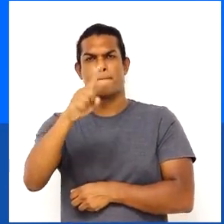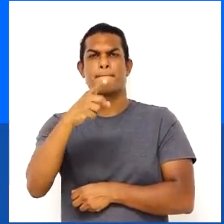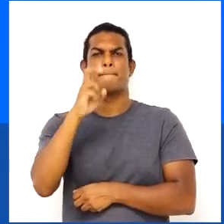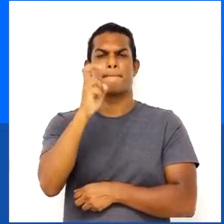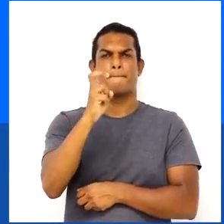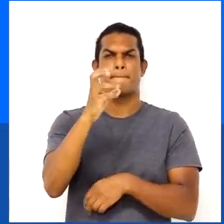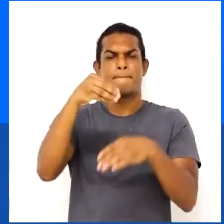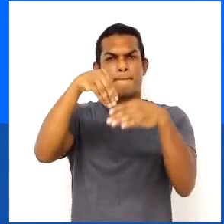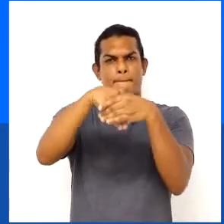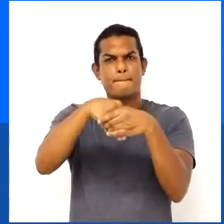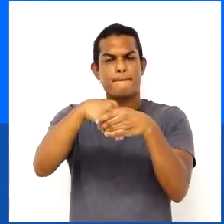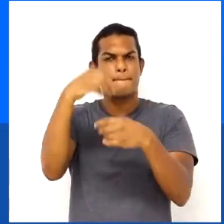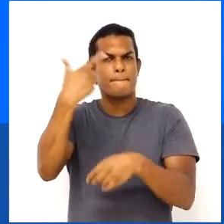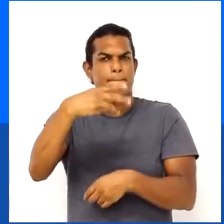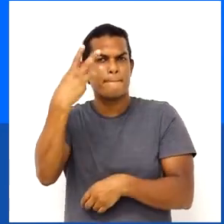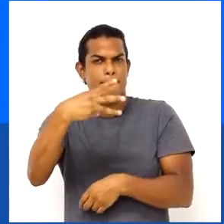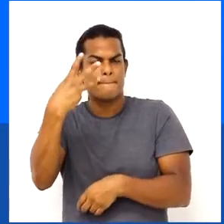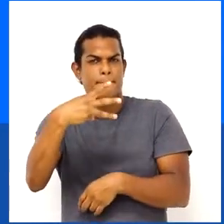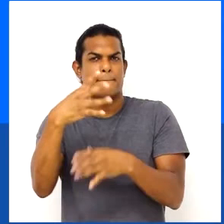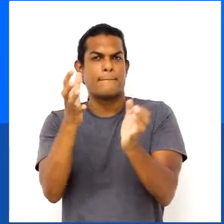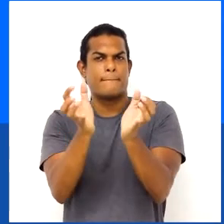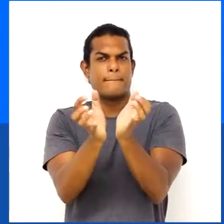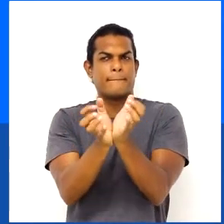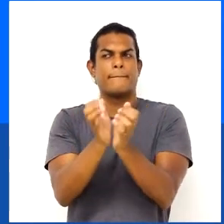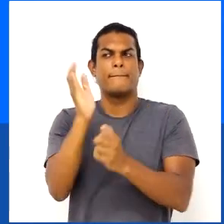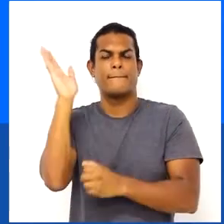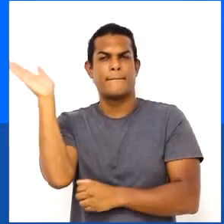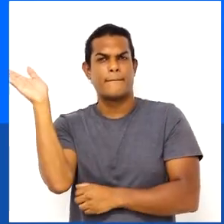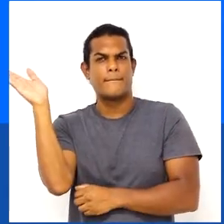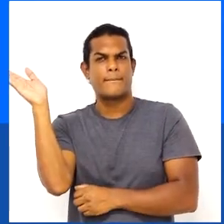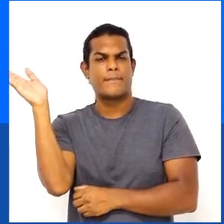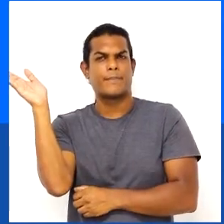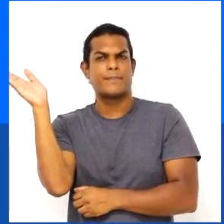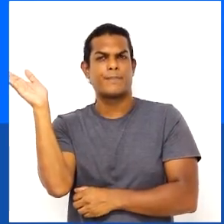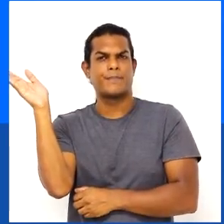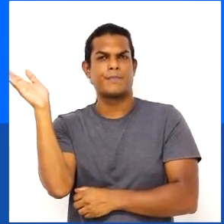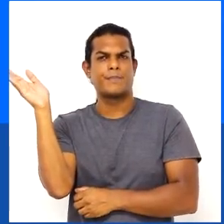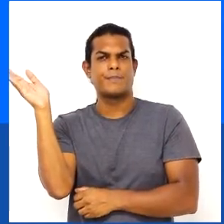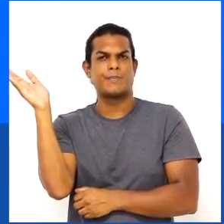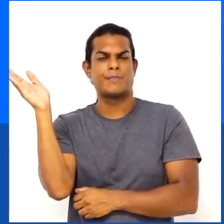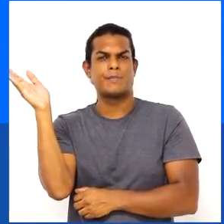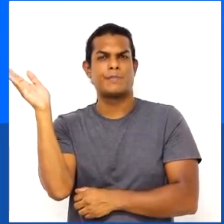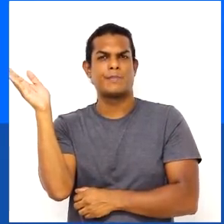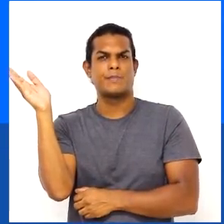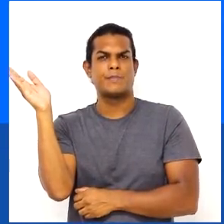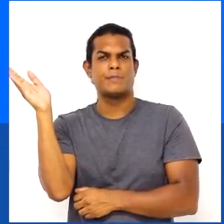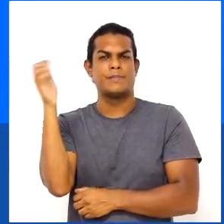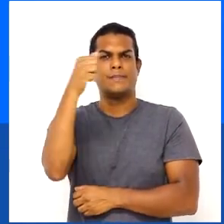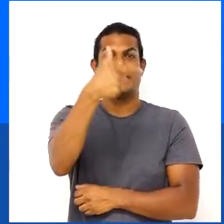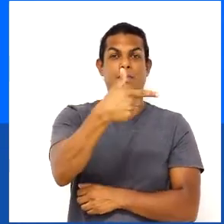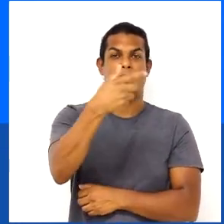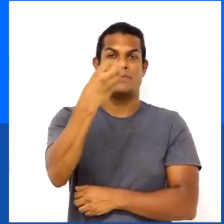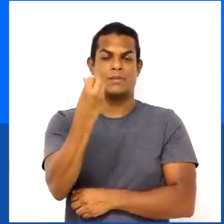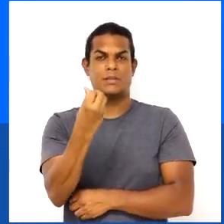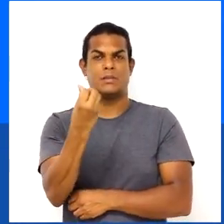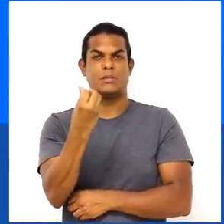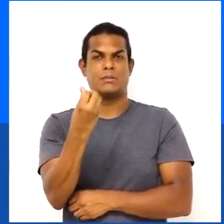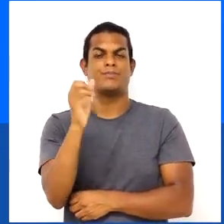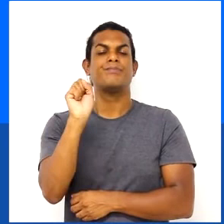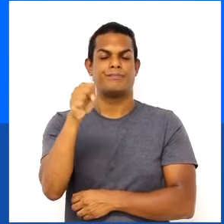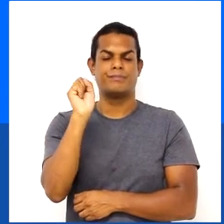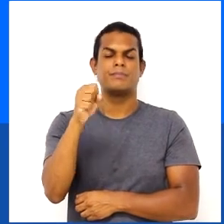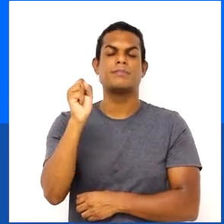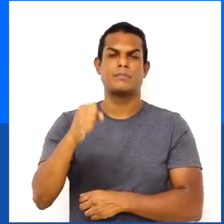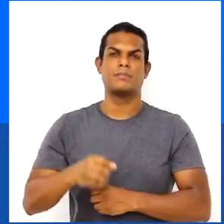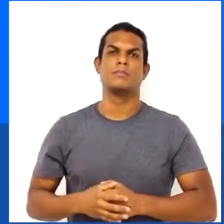23,5 está contido no terceiro valor da coluna frequência absoluta, que no caso é 26?